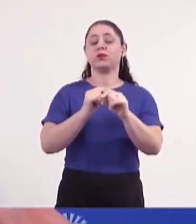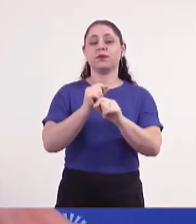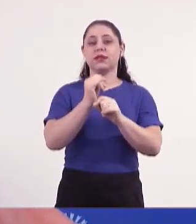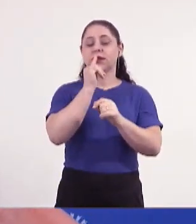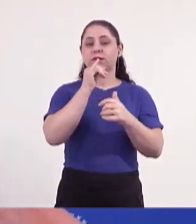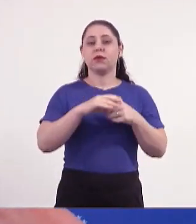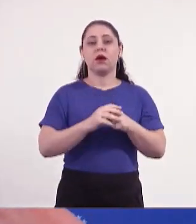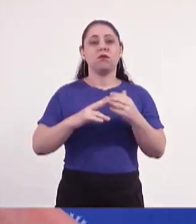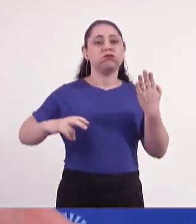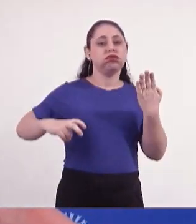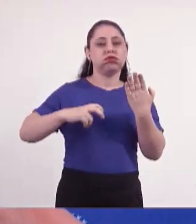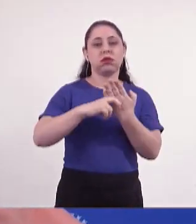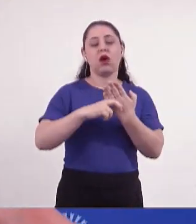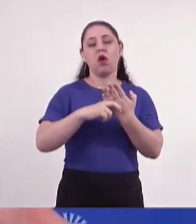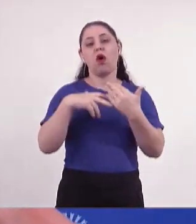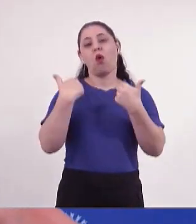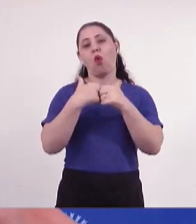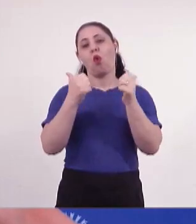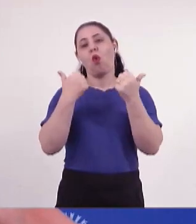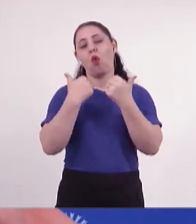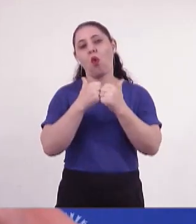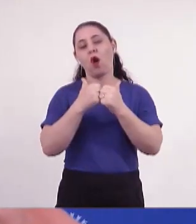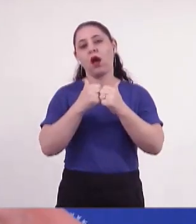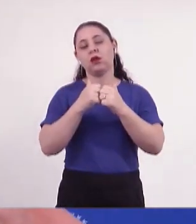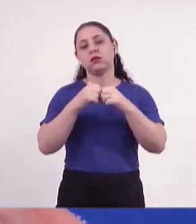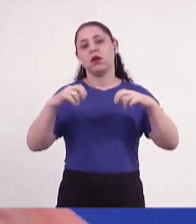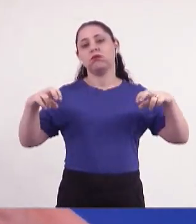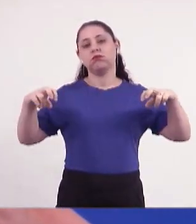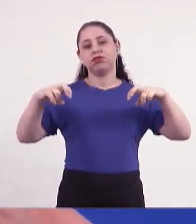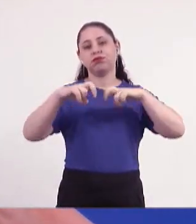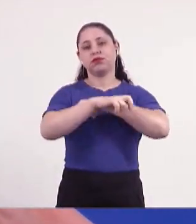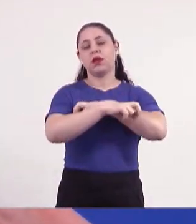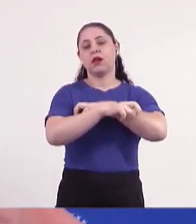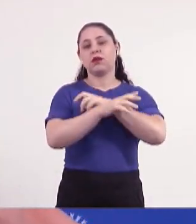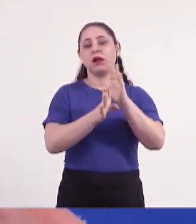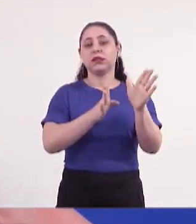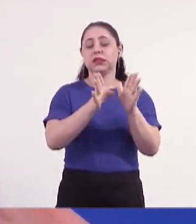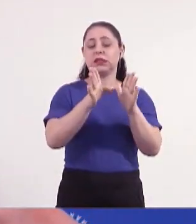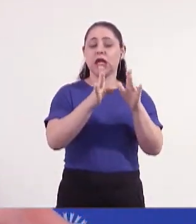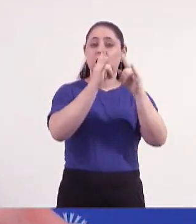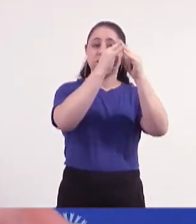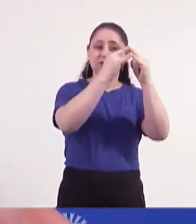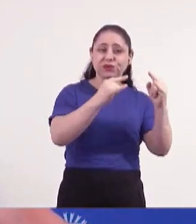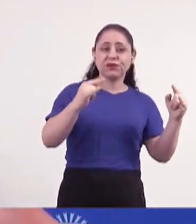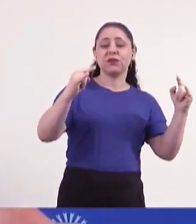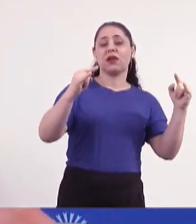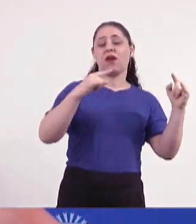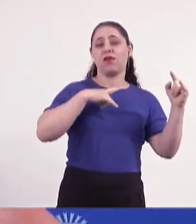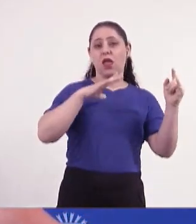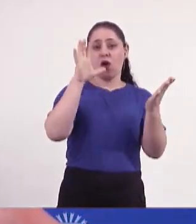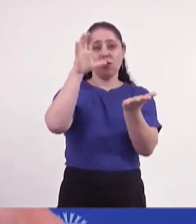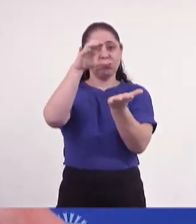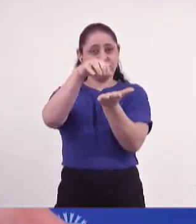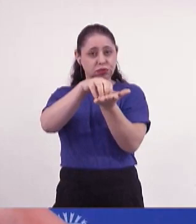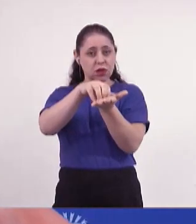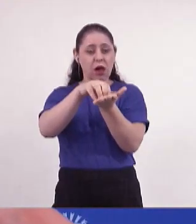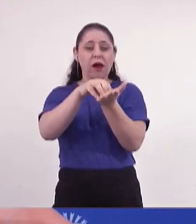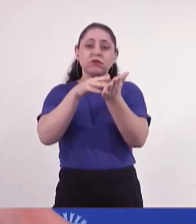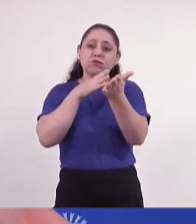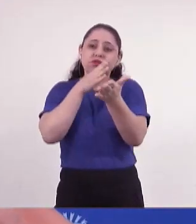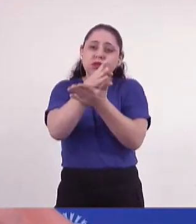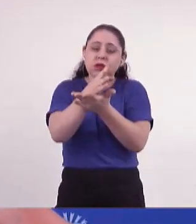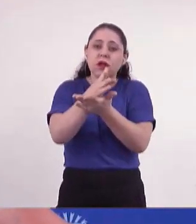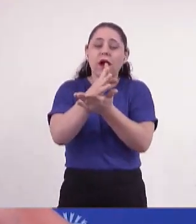das passagens urbanas, dos corredores, das saídas de assentamentos, saídas de aldeias indígenas,